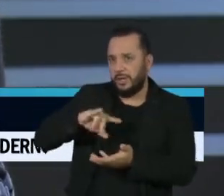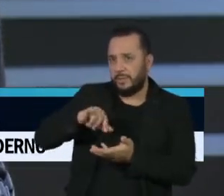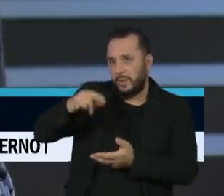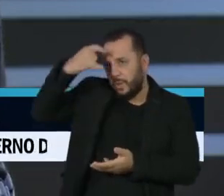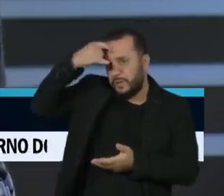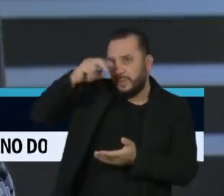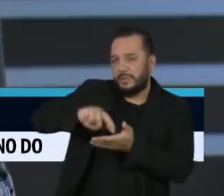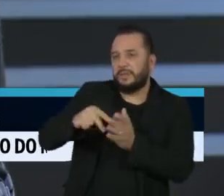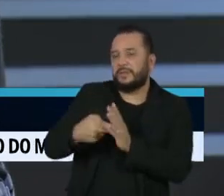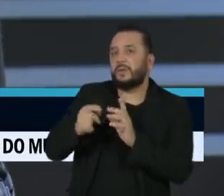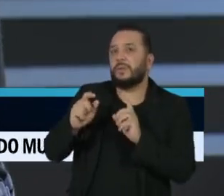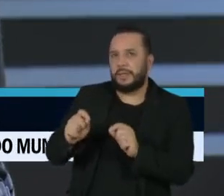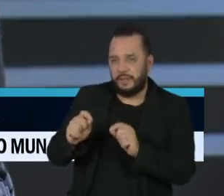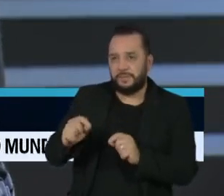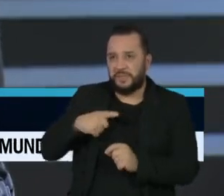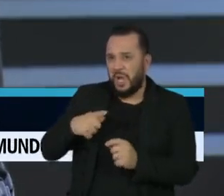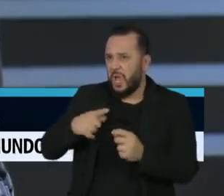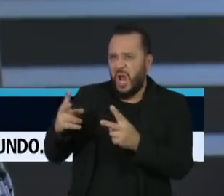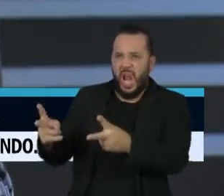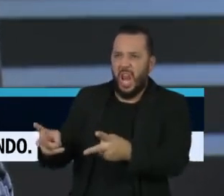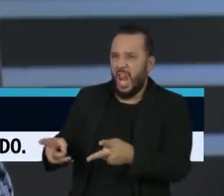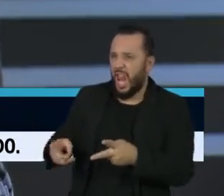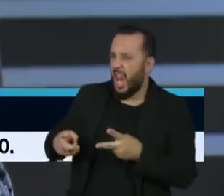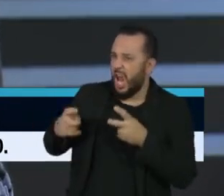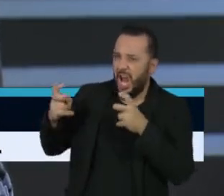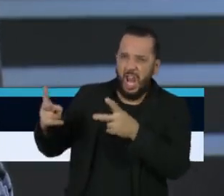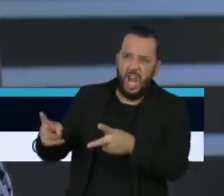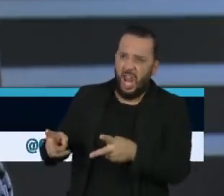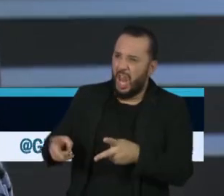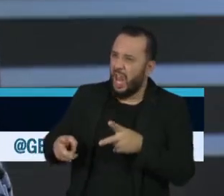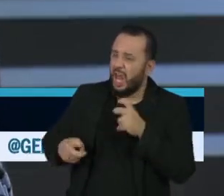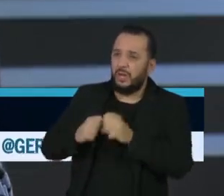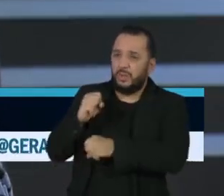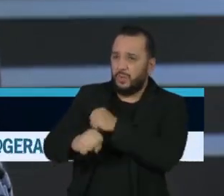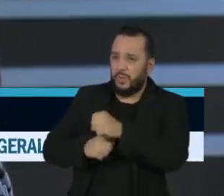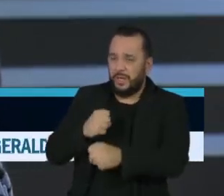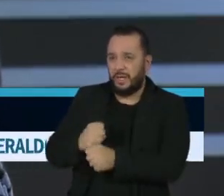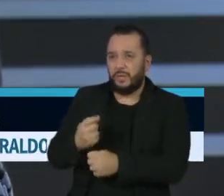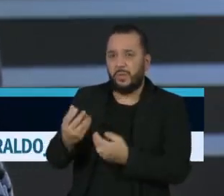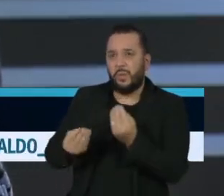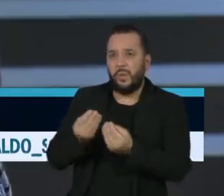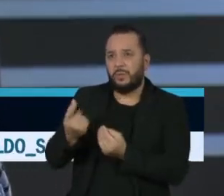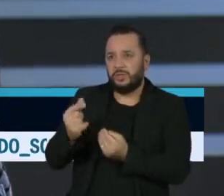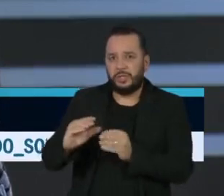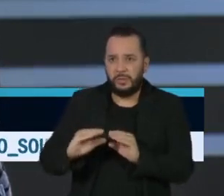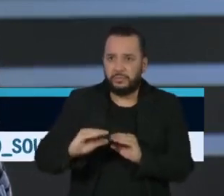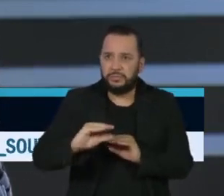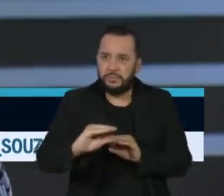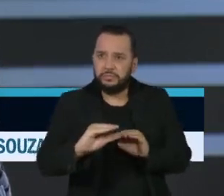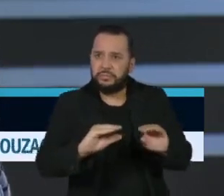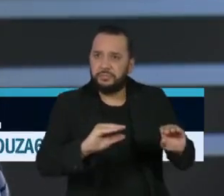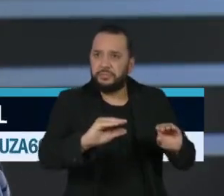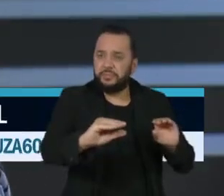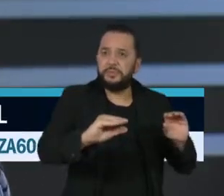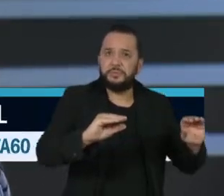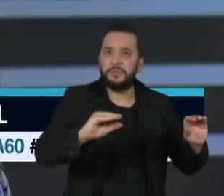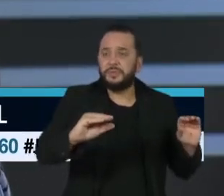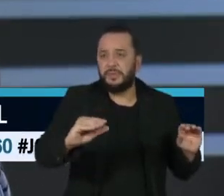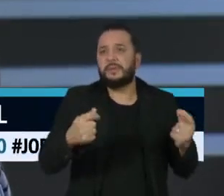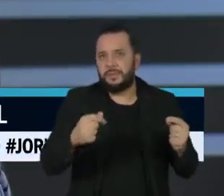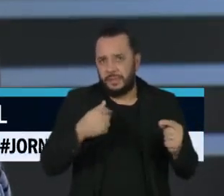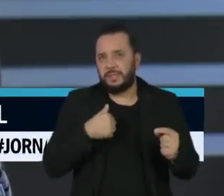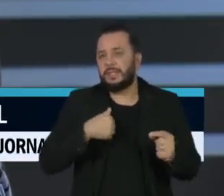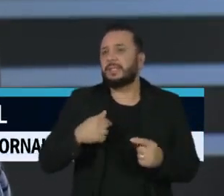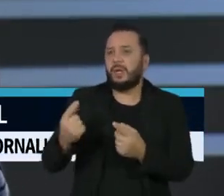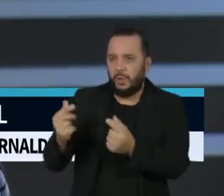entender que se você tem um lucro muito grande naquele ano e vai distribuir esse lucro, você procuraria, no mínimo, fazer uma distribuição